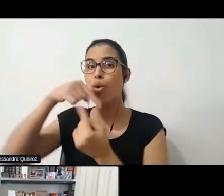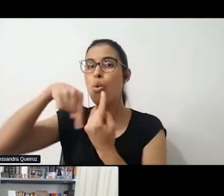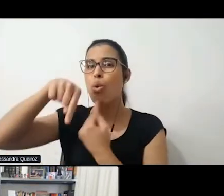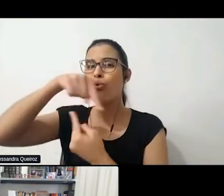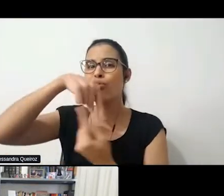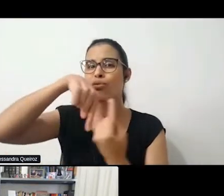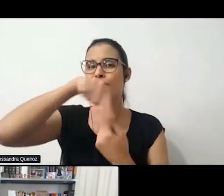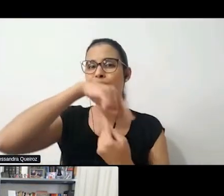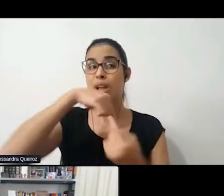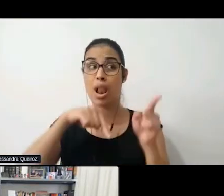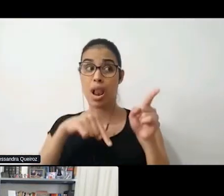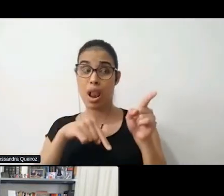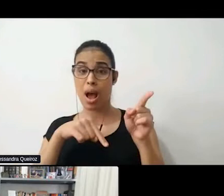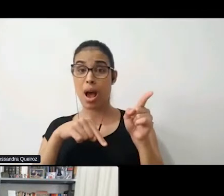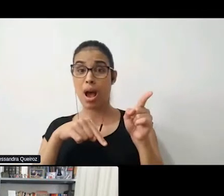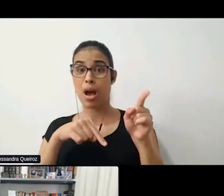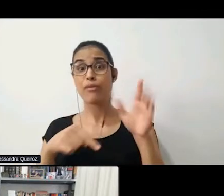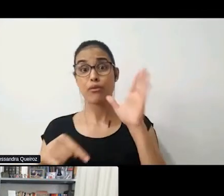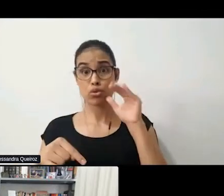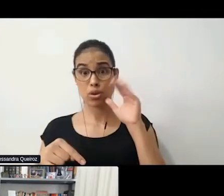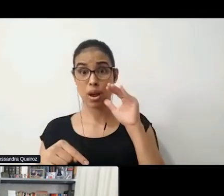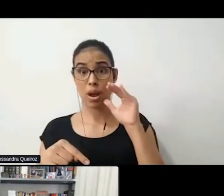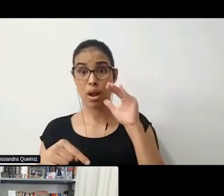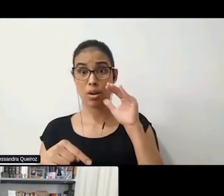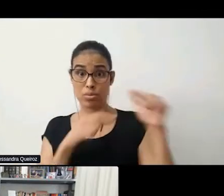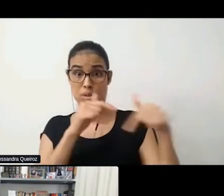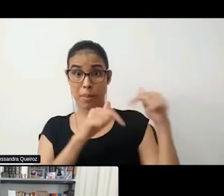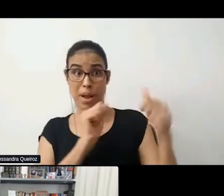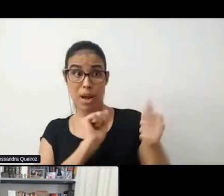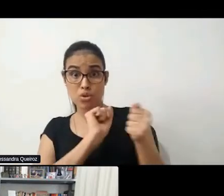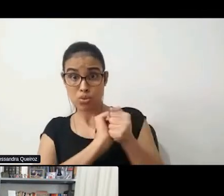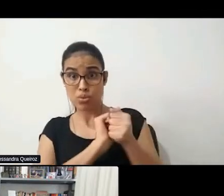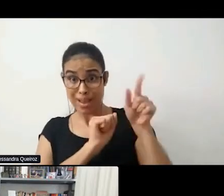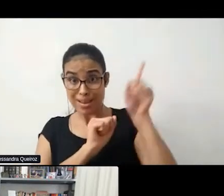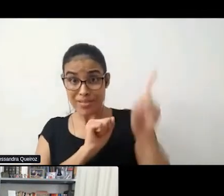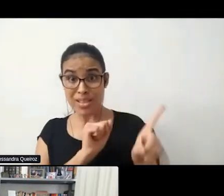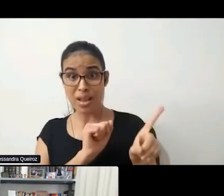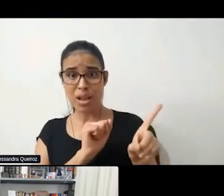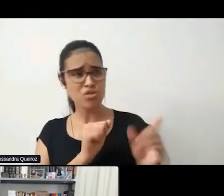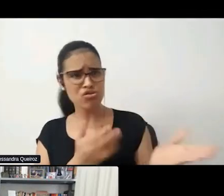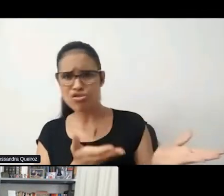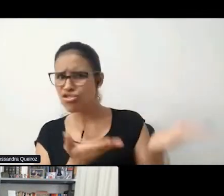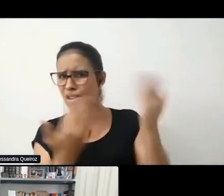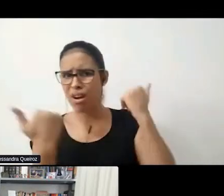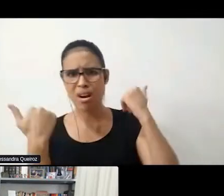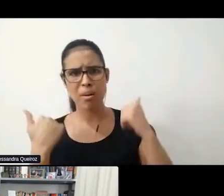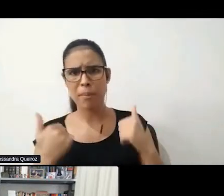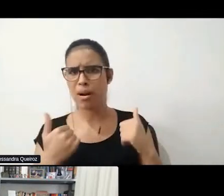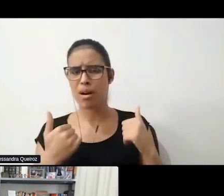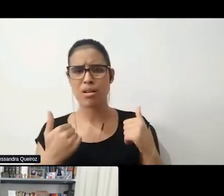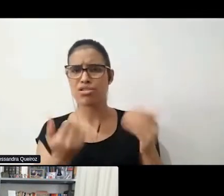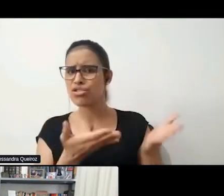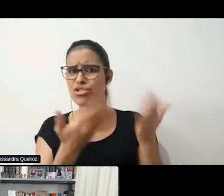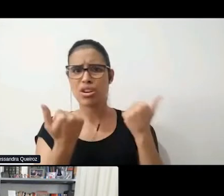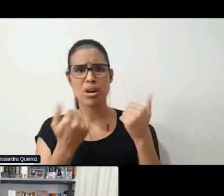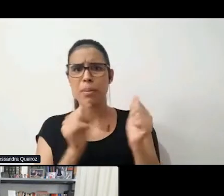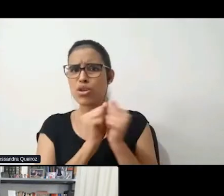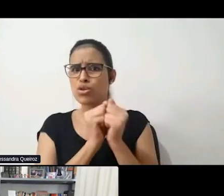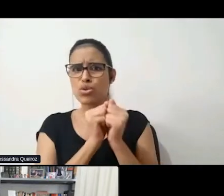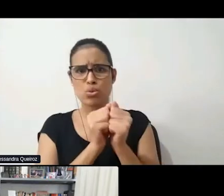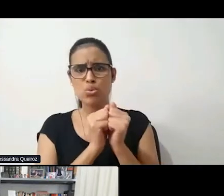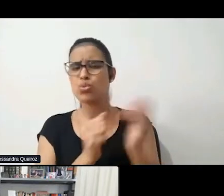de trabalho que têm deficiência, conviver uma festa, chama lá uma galera, sabe? Apresenta os amigos, tem algum colega cego,